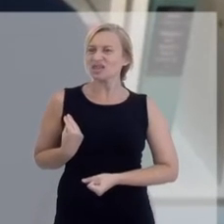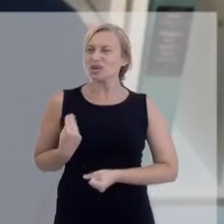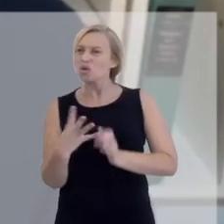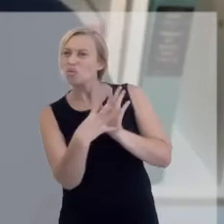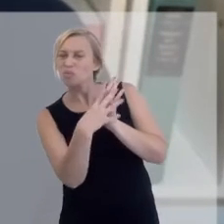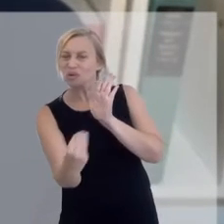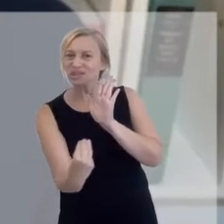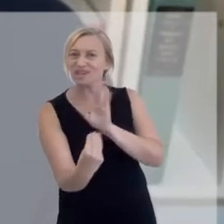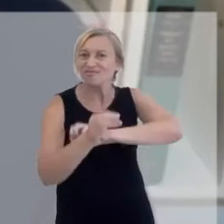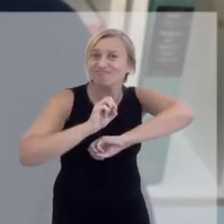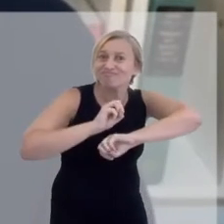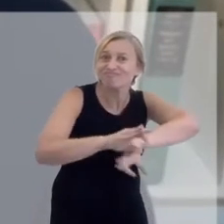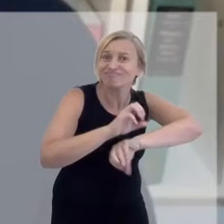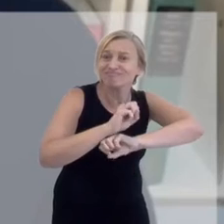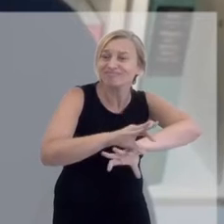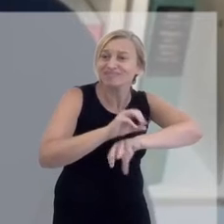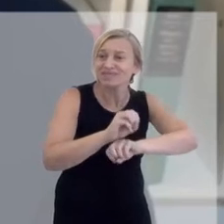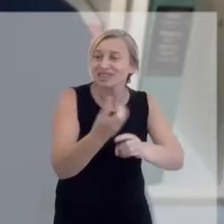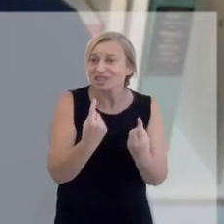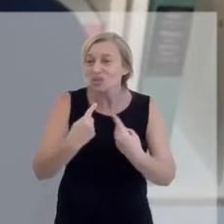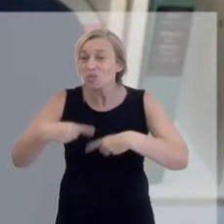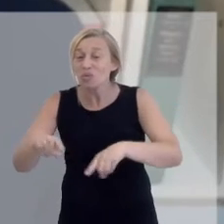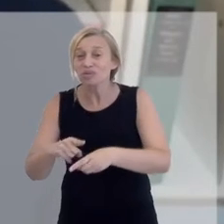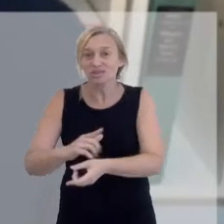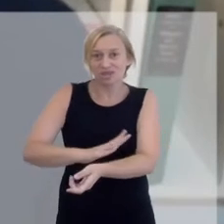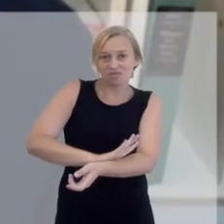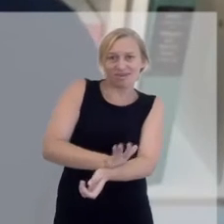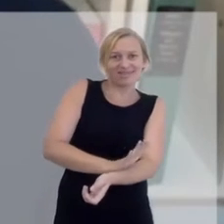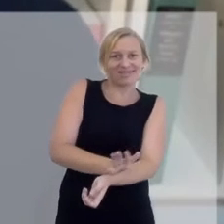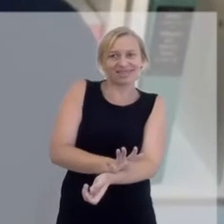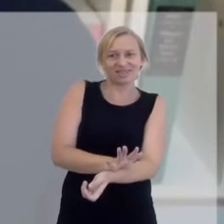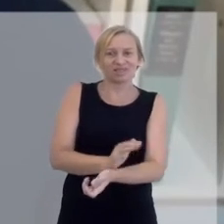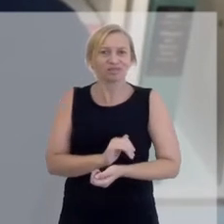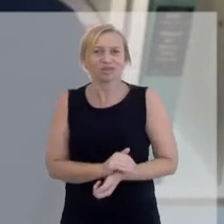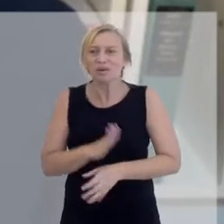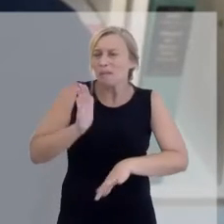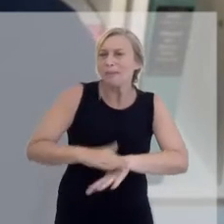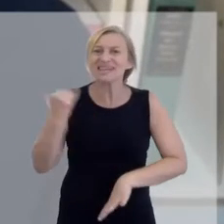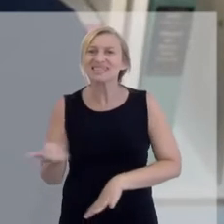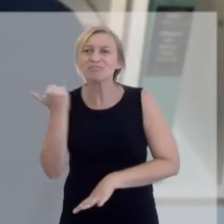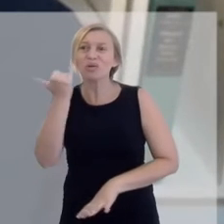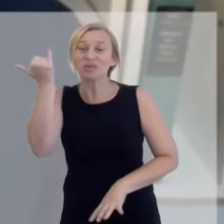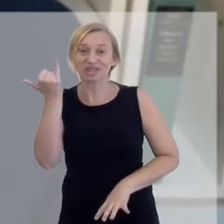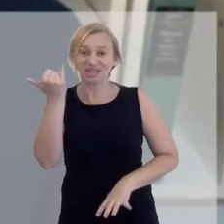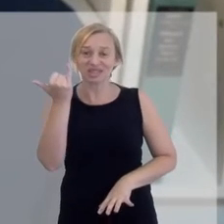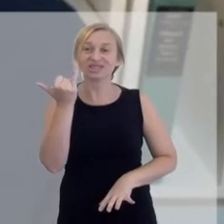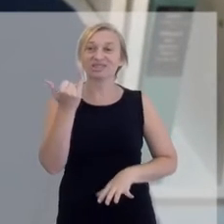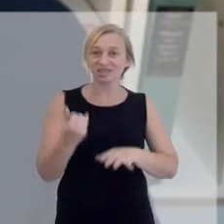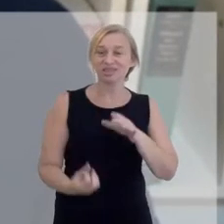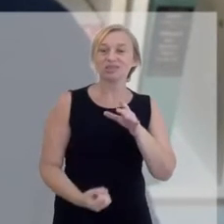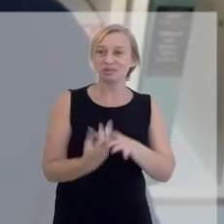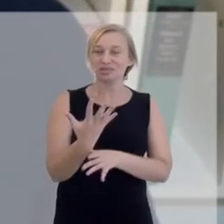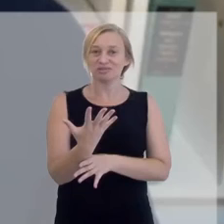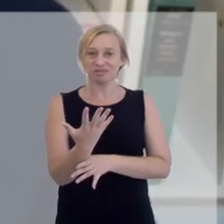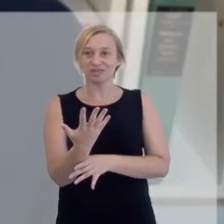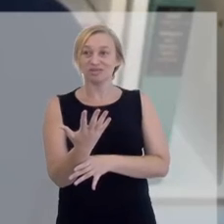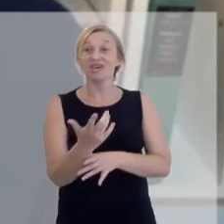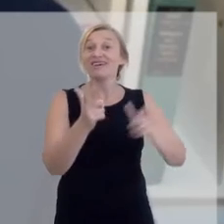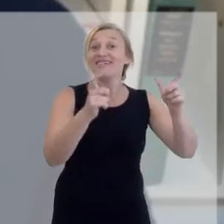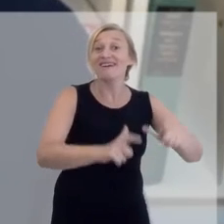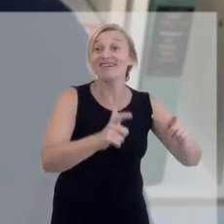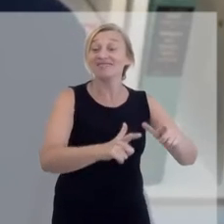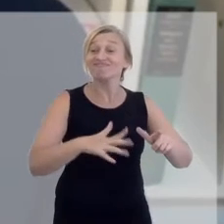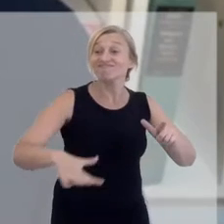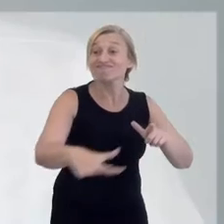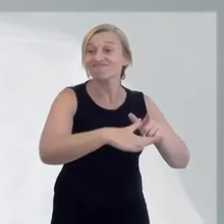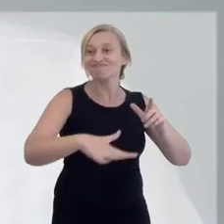dedicado sua carreira à construção de um modelo educacional capaz de atacar o racismo num dos seus mais importantes veículos de reprodução, o